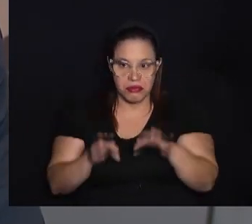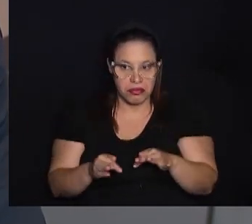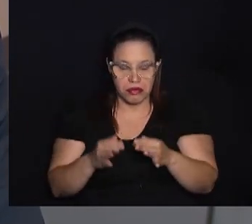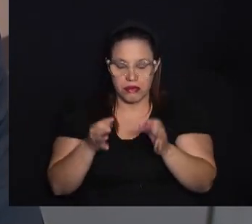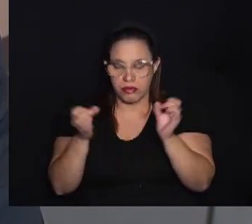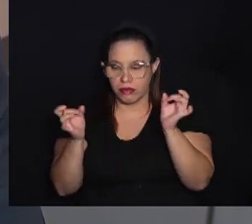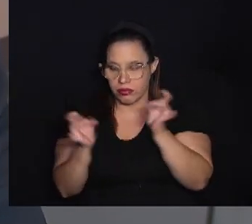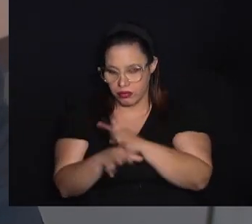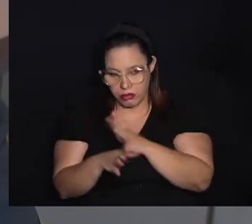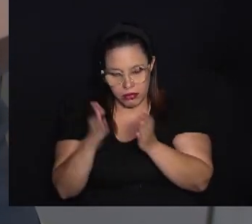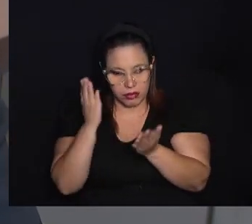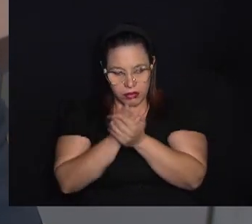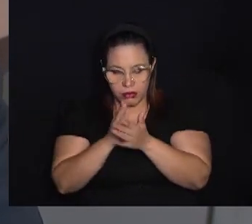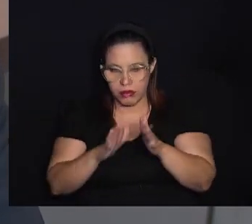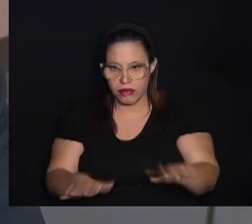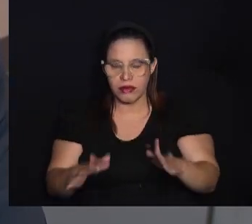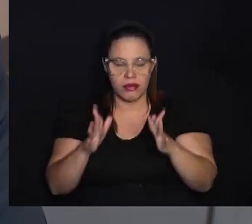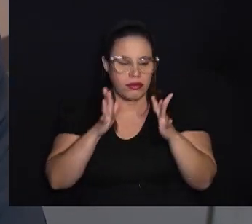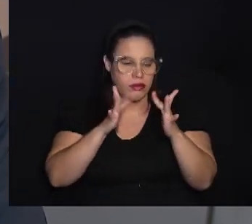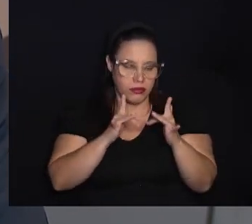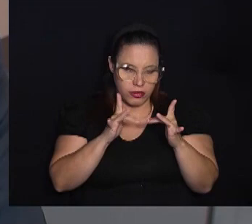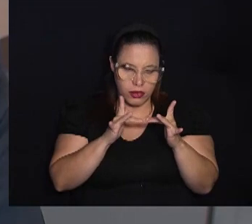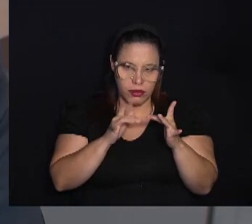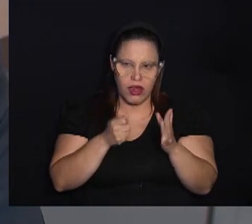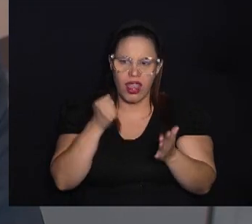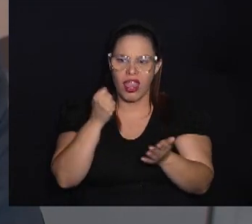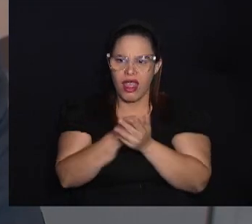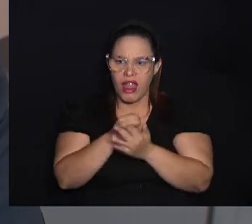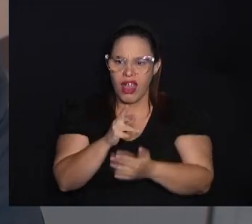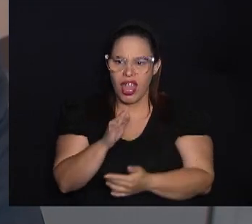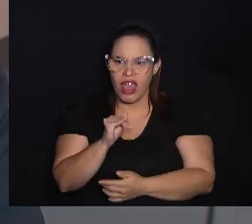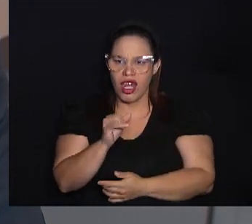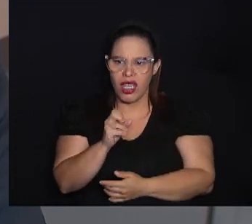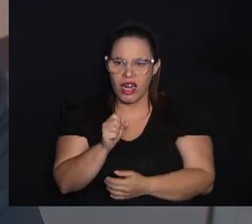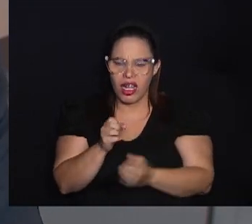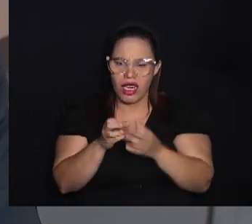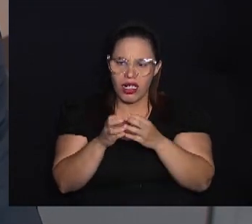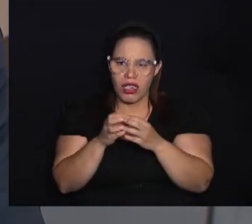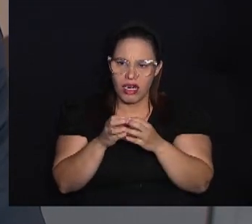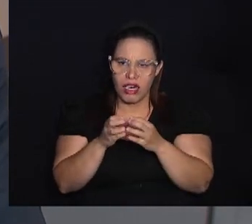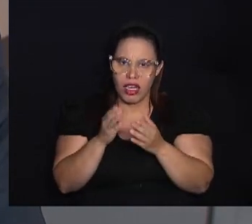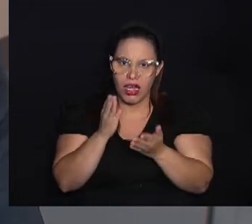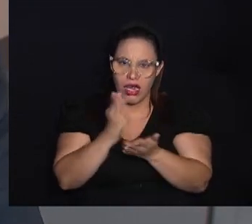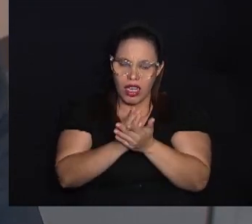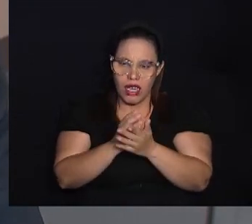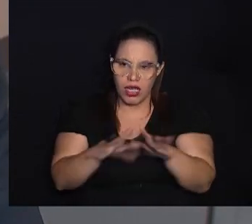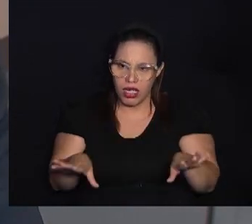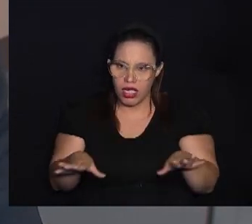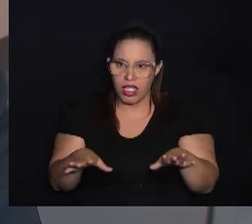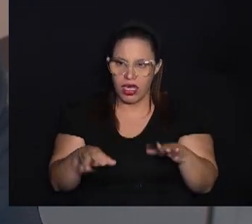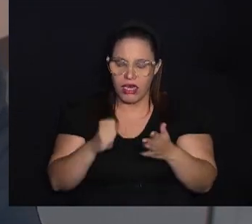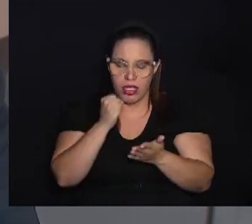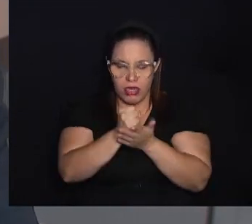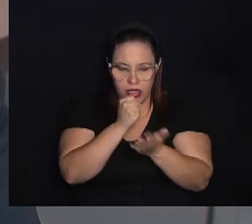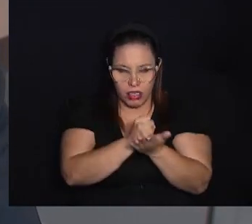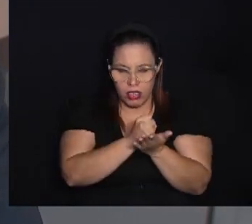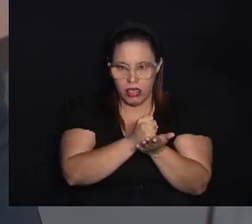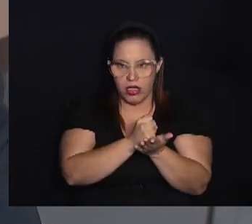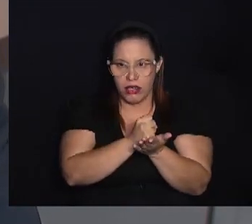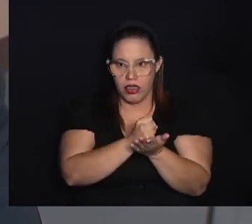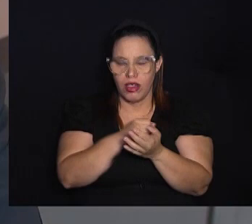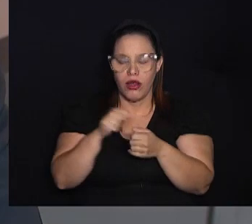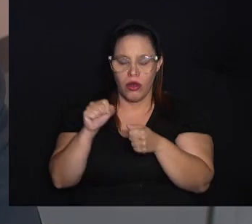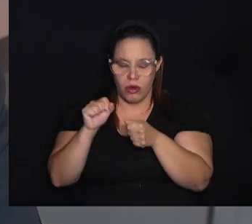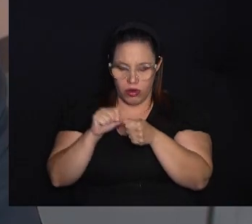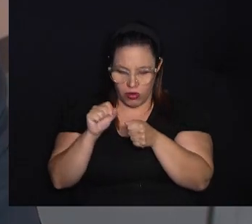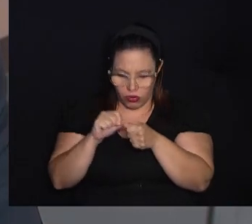o término do namoro, declare a dissolução do contrato de namoro. Havendo o término da união estável, faça a